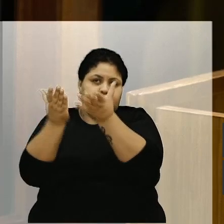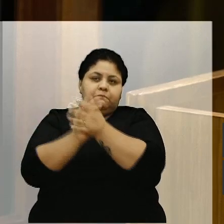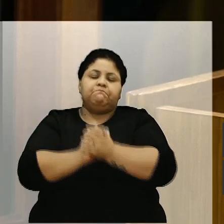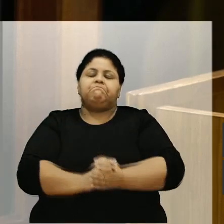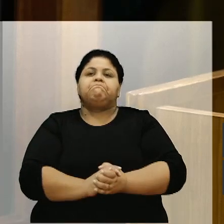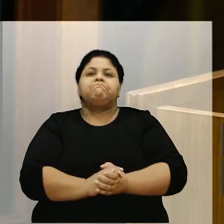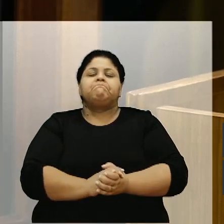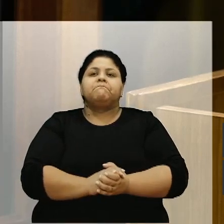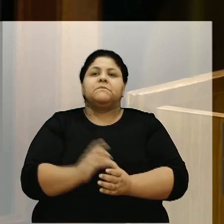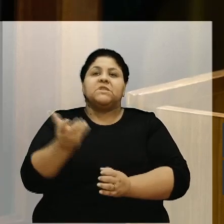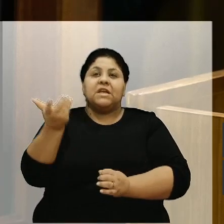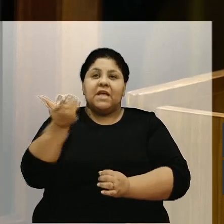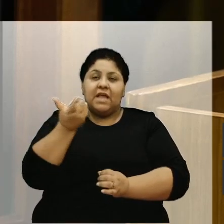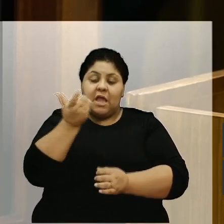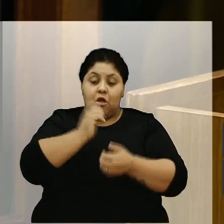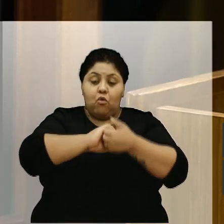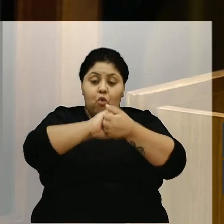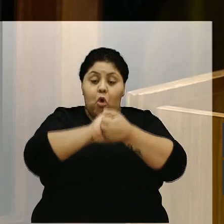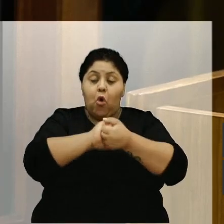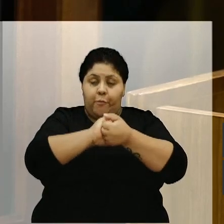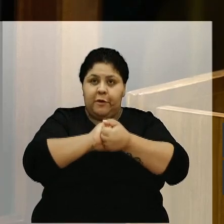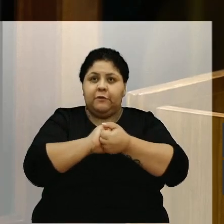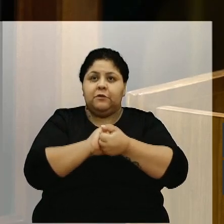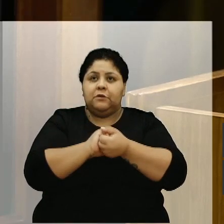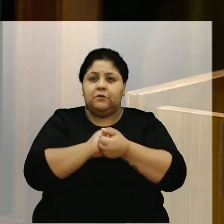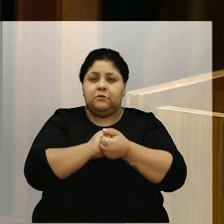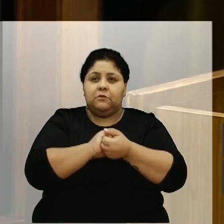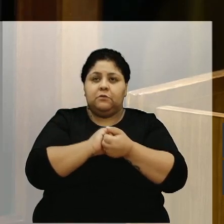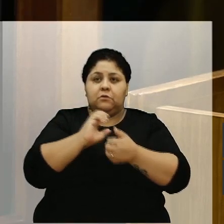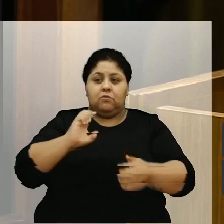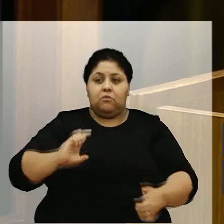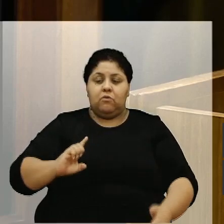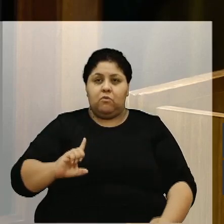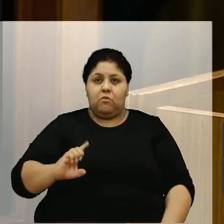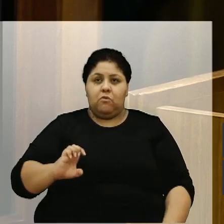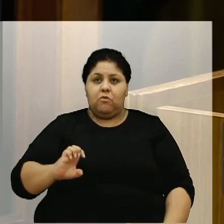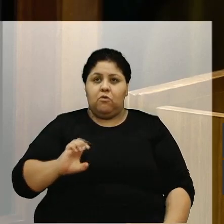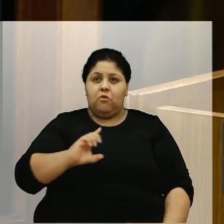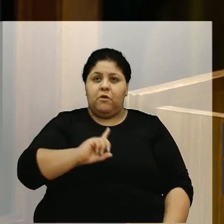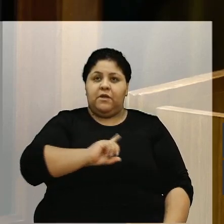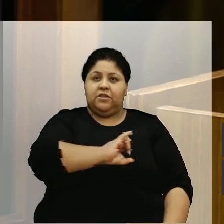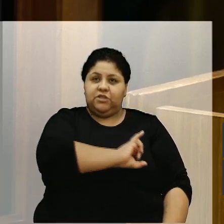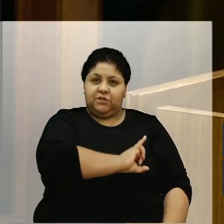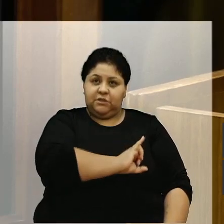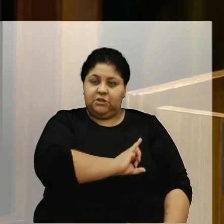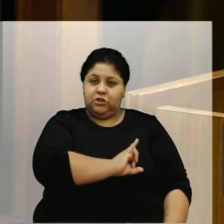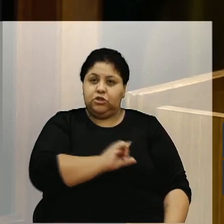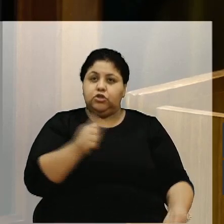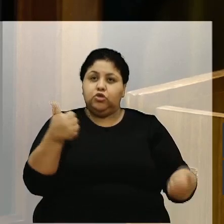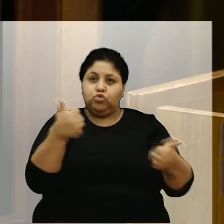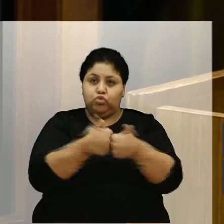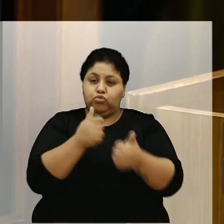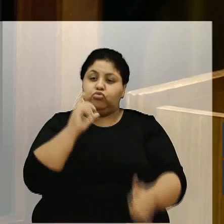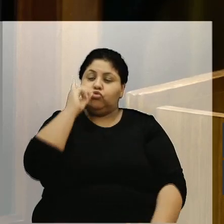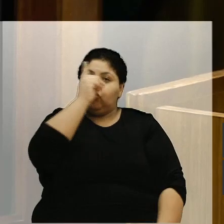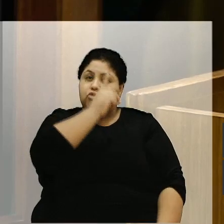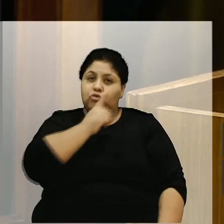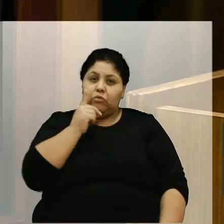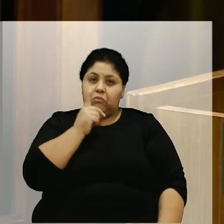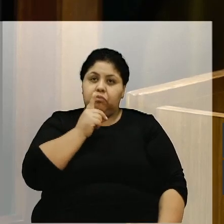quero cumprimentar o Ed Carlos, que tivemos domingo, fazendo uma